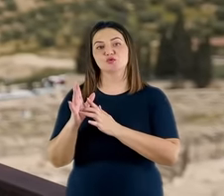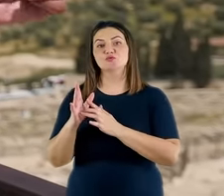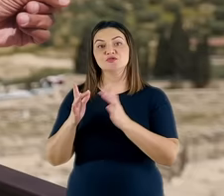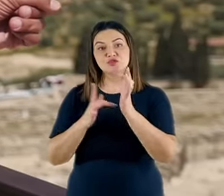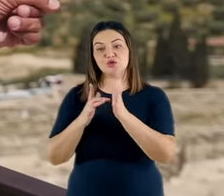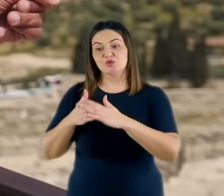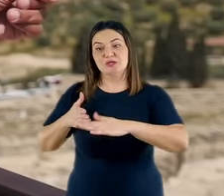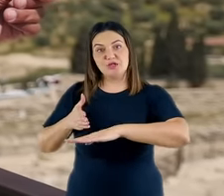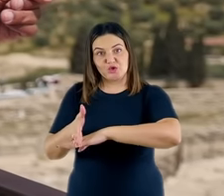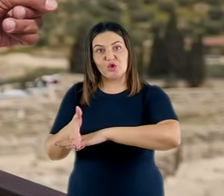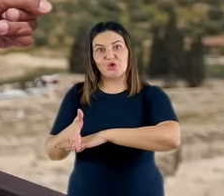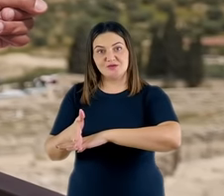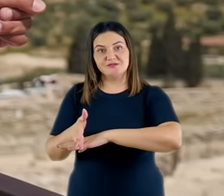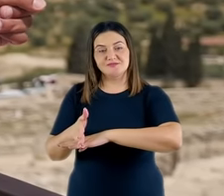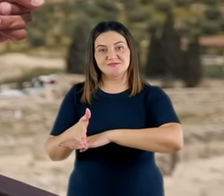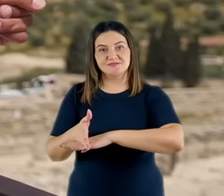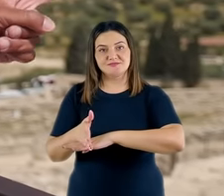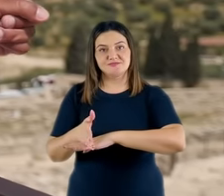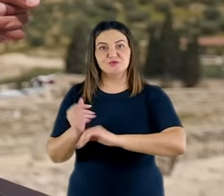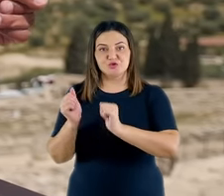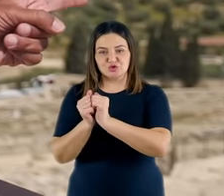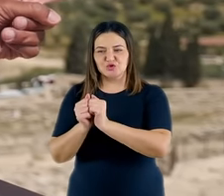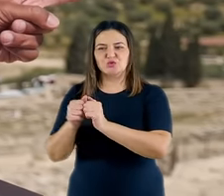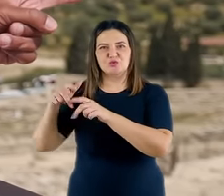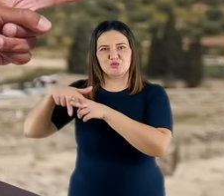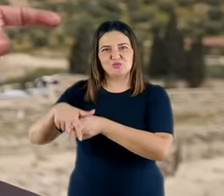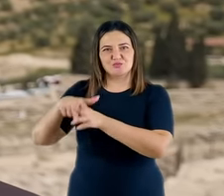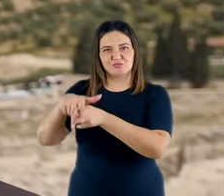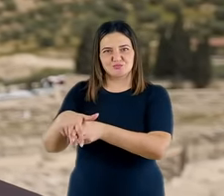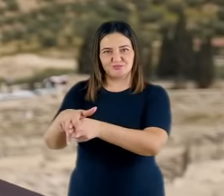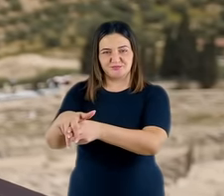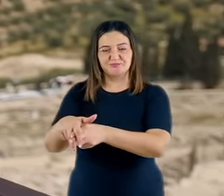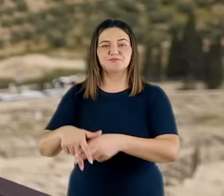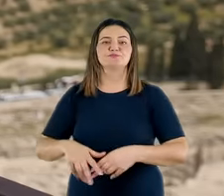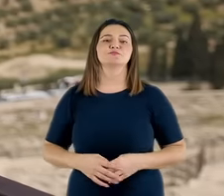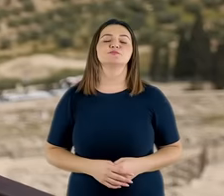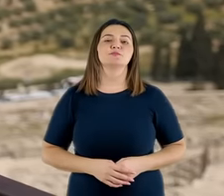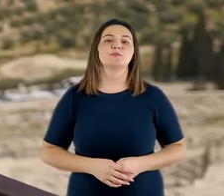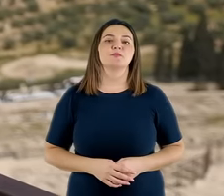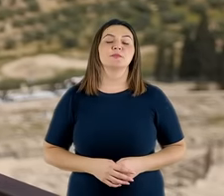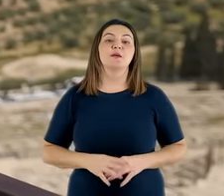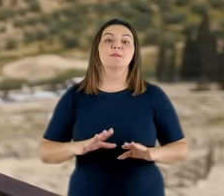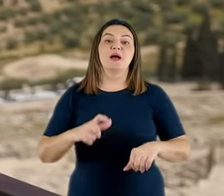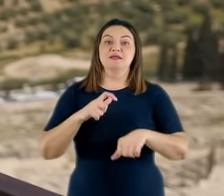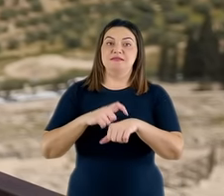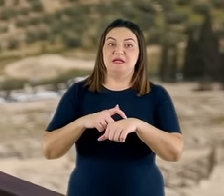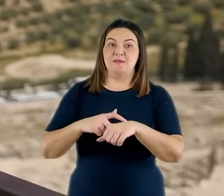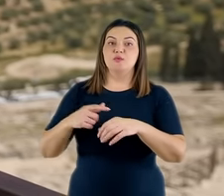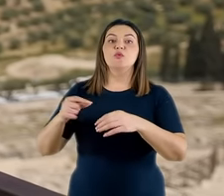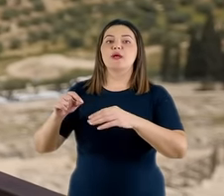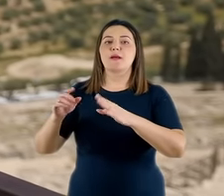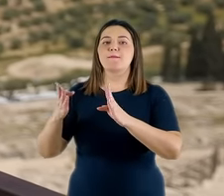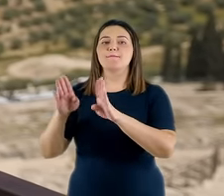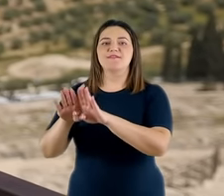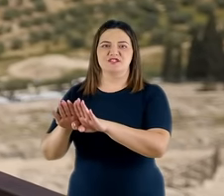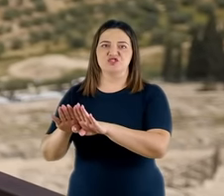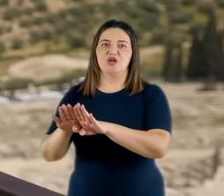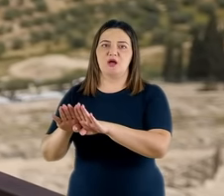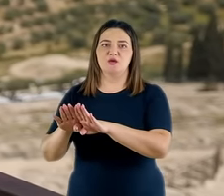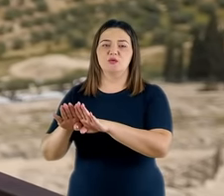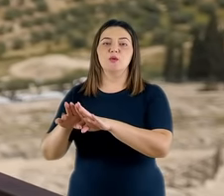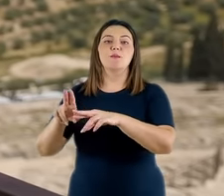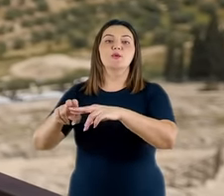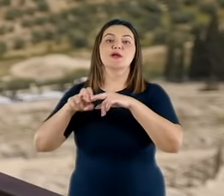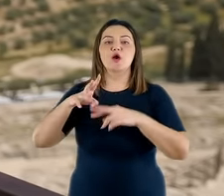por onde ele passou quando chegou aqui, juntamente com a multidão e montado no jumentinho. Com o tempo, esta porta foi